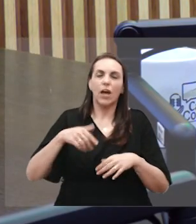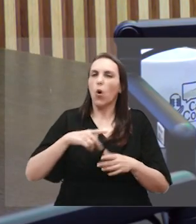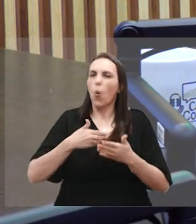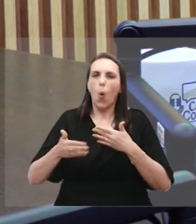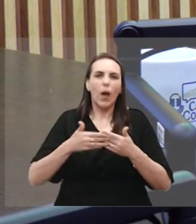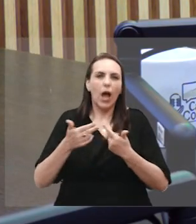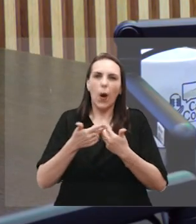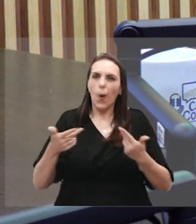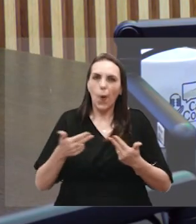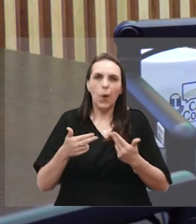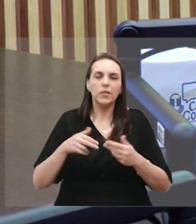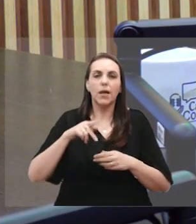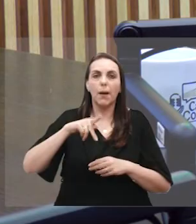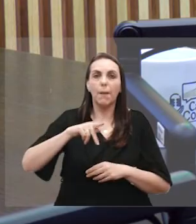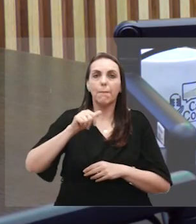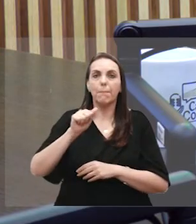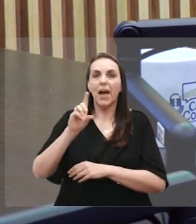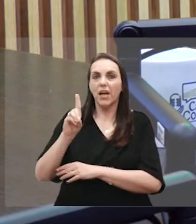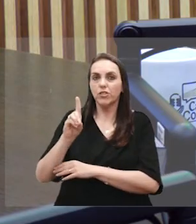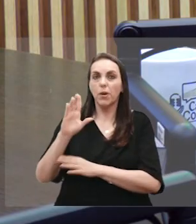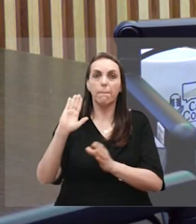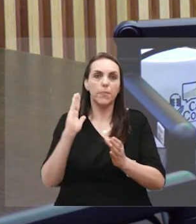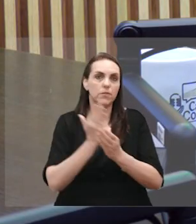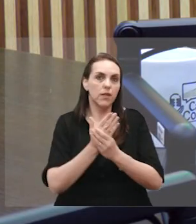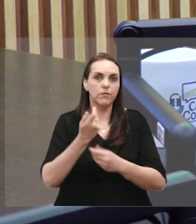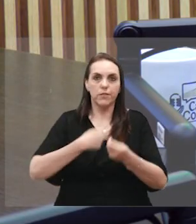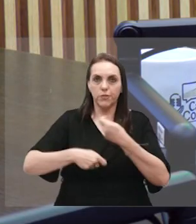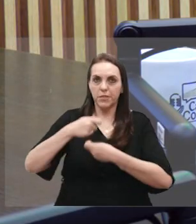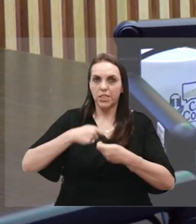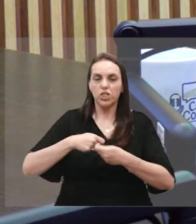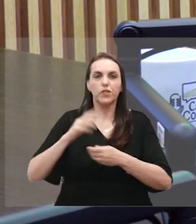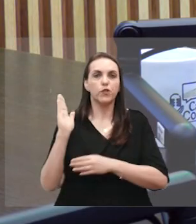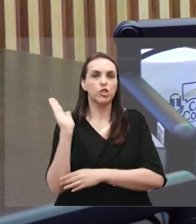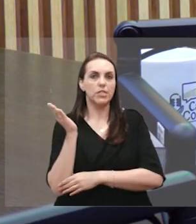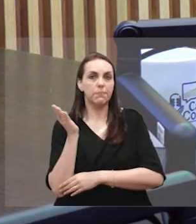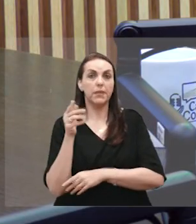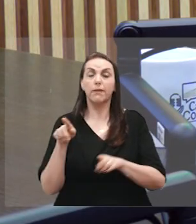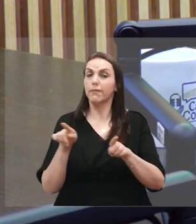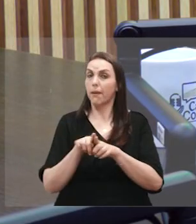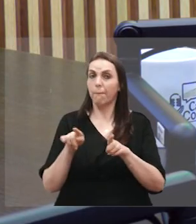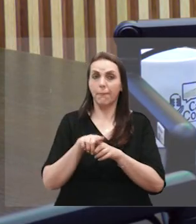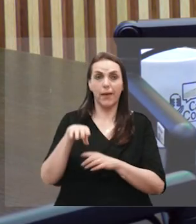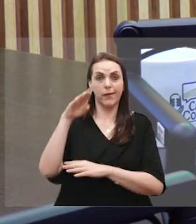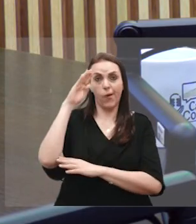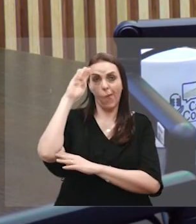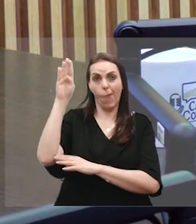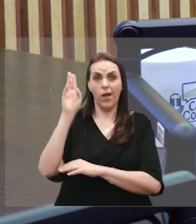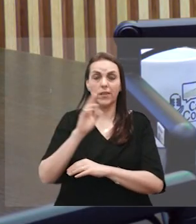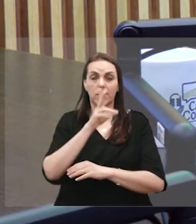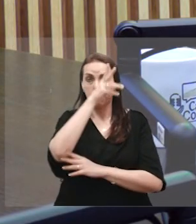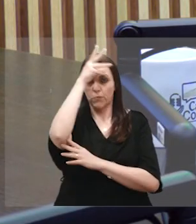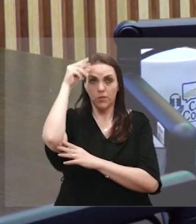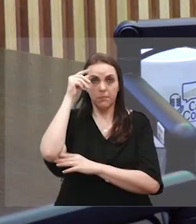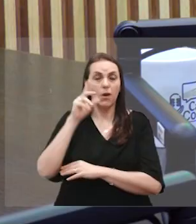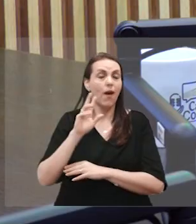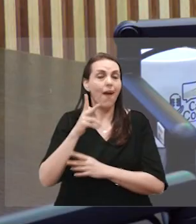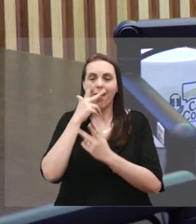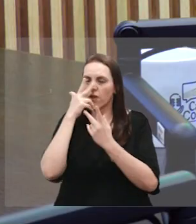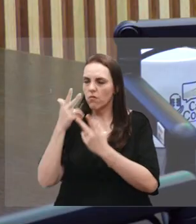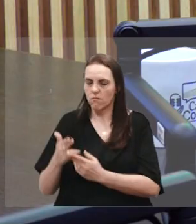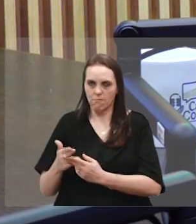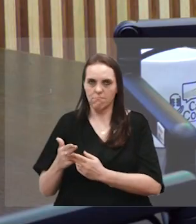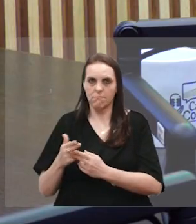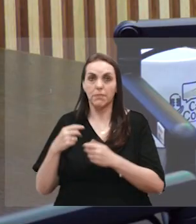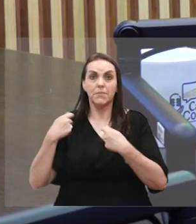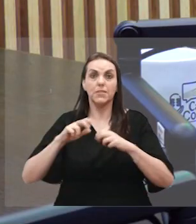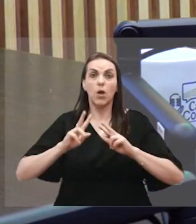por qualquer coisinha, o famoso PAD, que é o processo administrativo disciplinar, e na Guarda Municipal é a mesma coisa. Então a gente tem que humanizar. Primeira coisa,